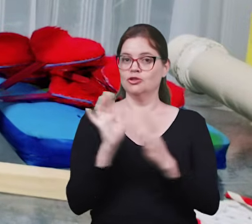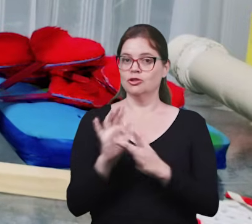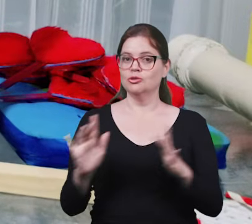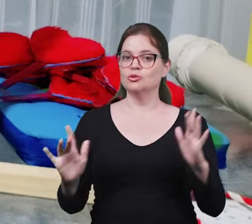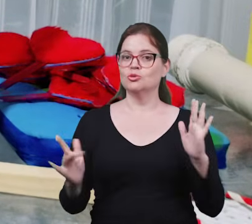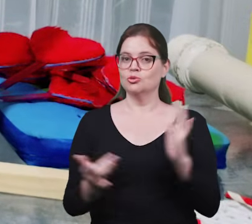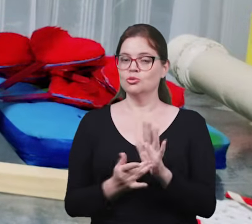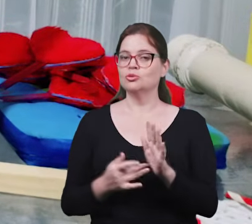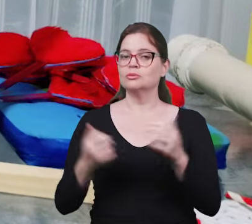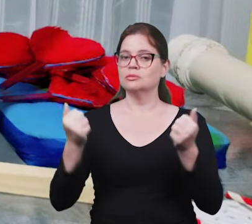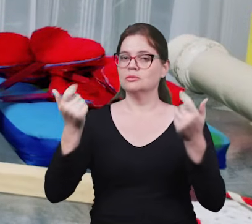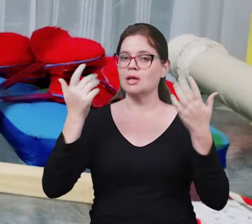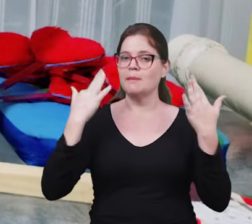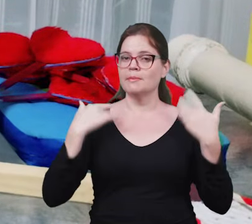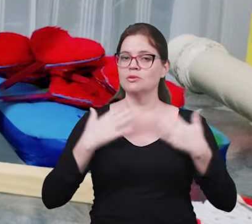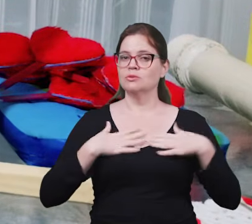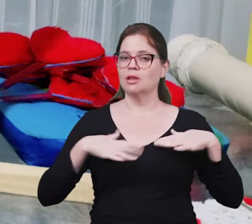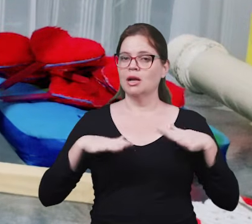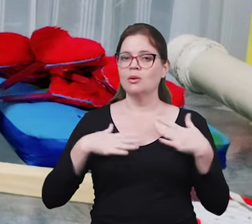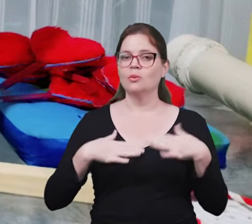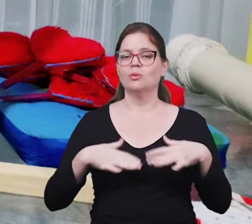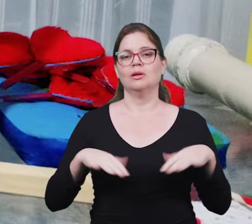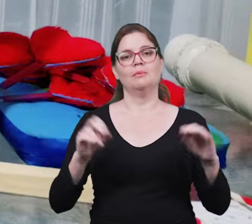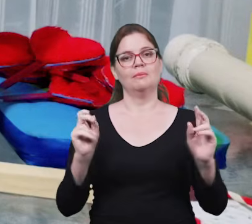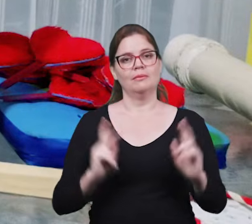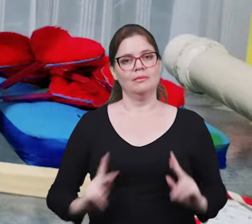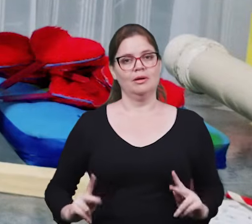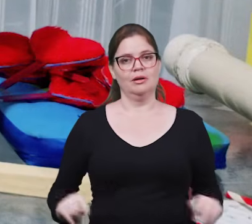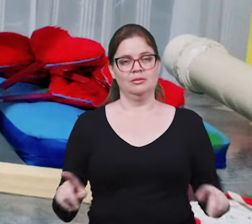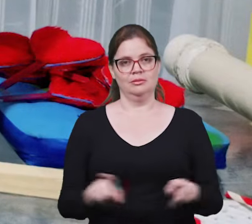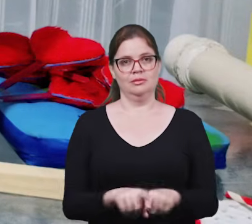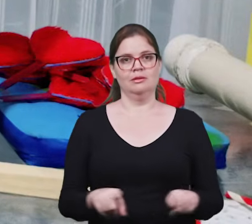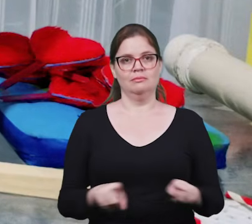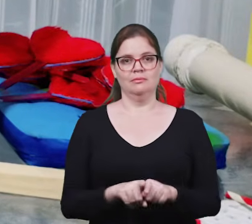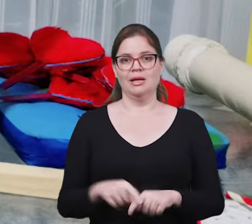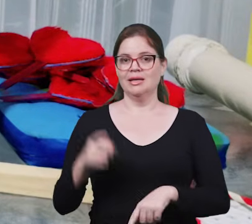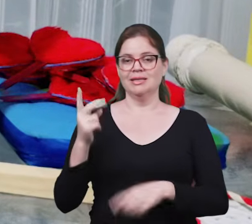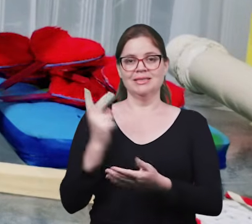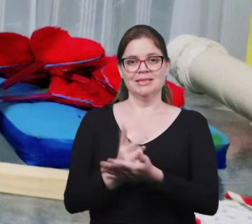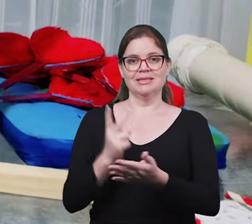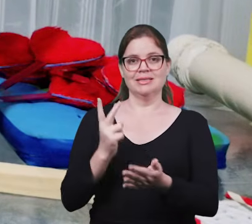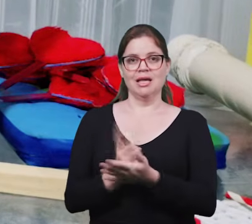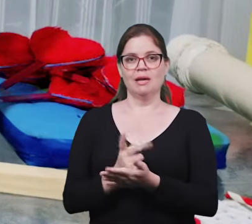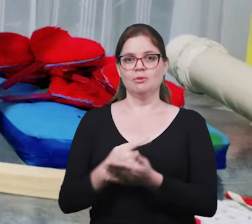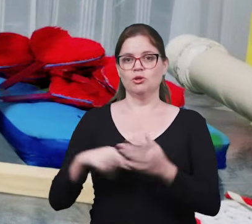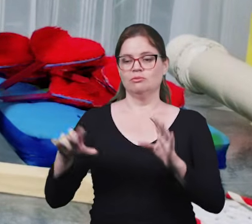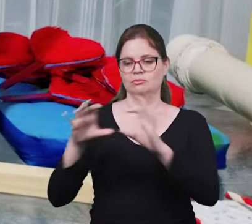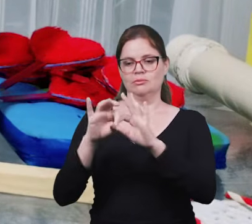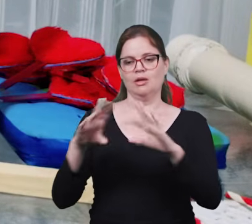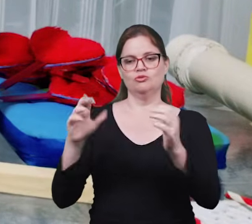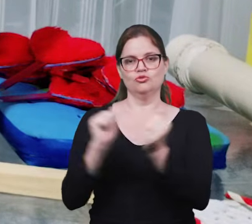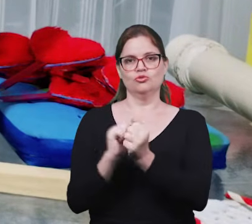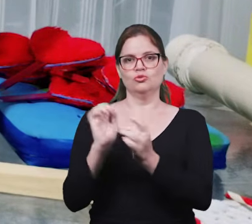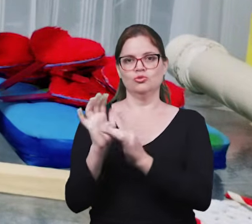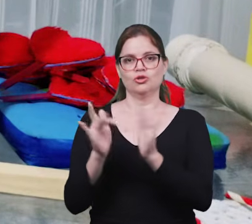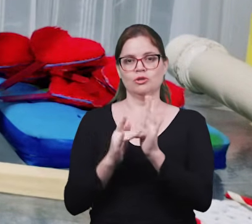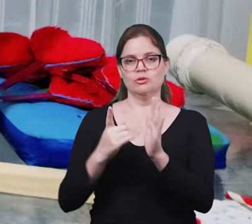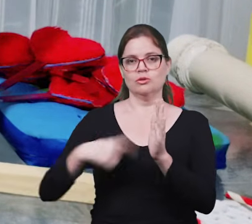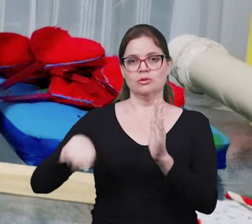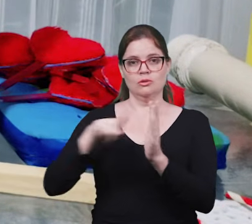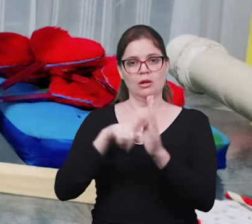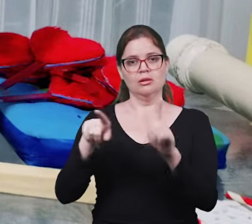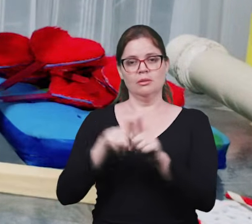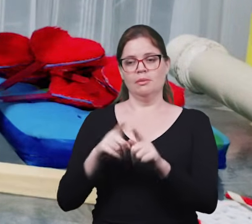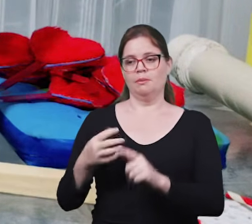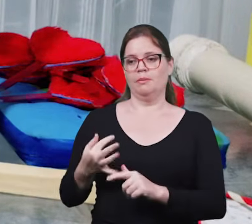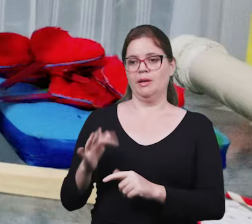nos traz tranquilidade, paz. E aí nós passamos por essa porta e nós também vamos entrar na eternidade.